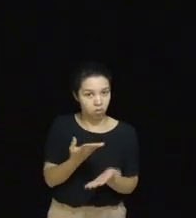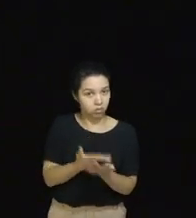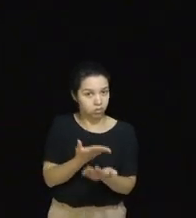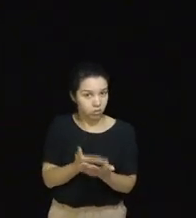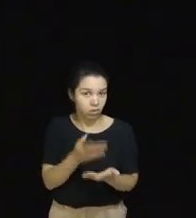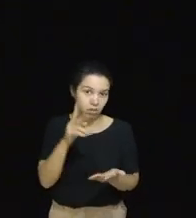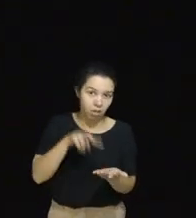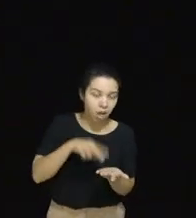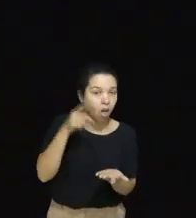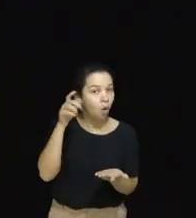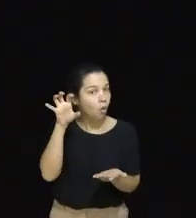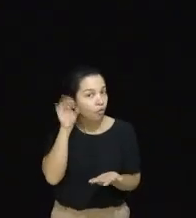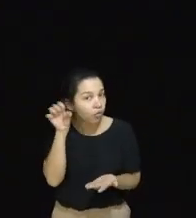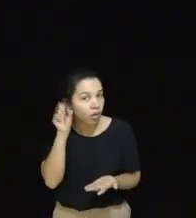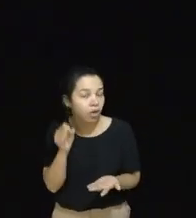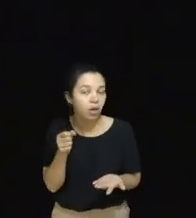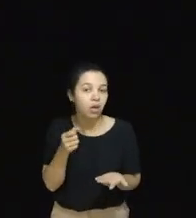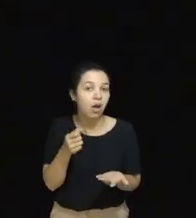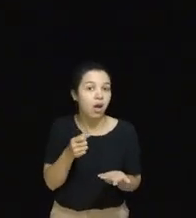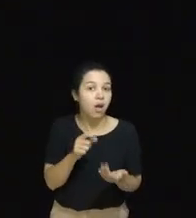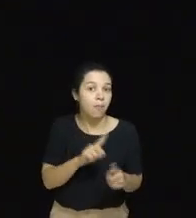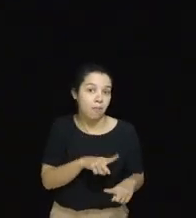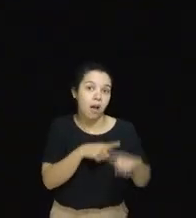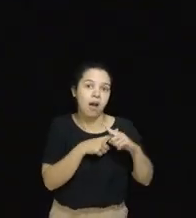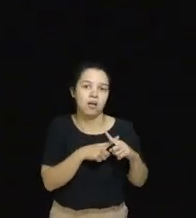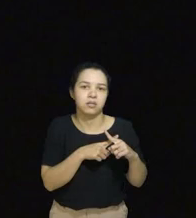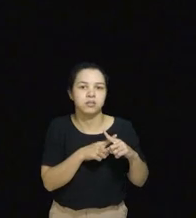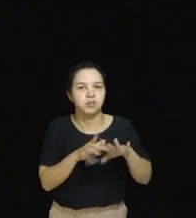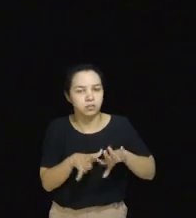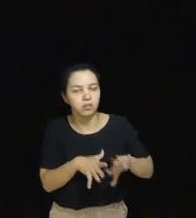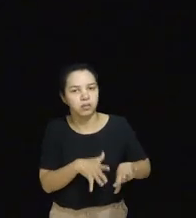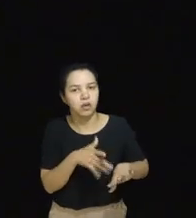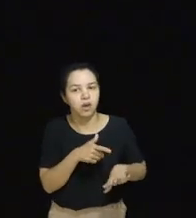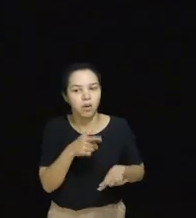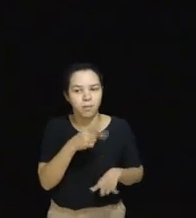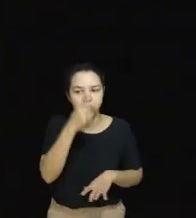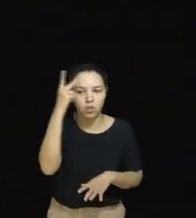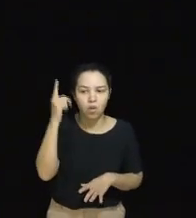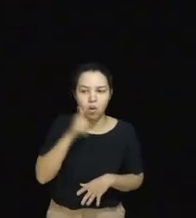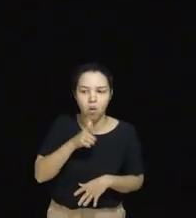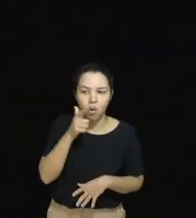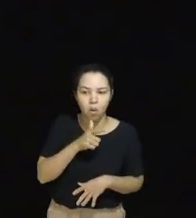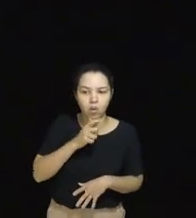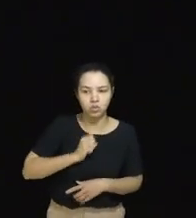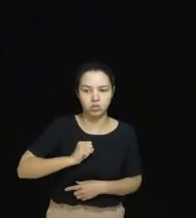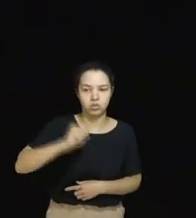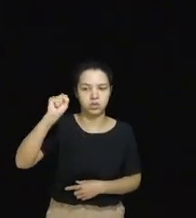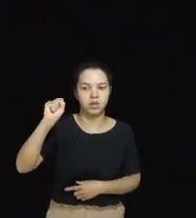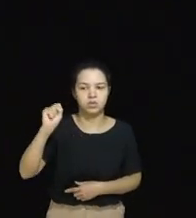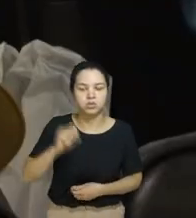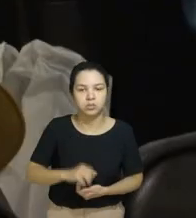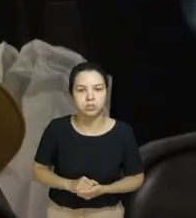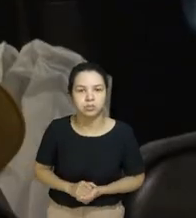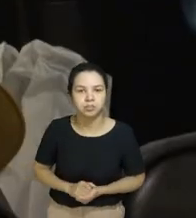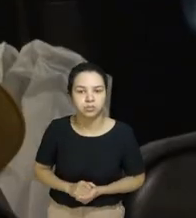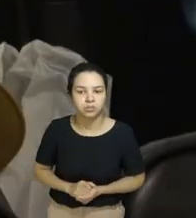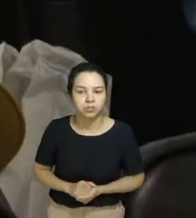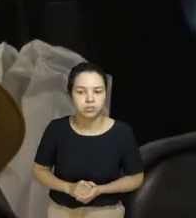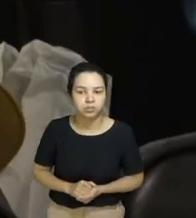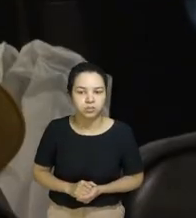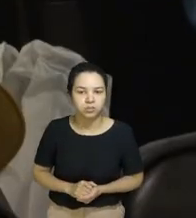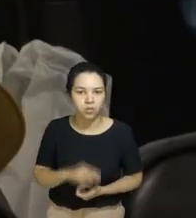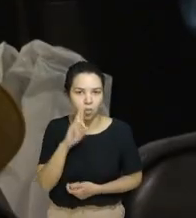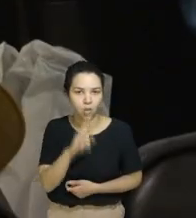me ouvindo, né? Então, assim, apesar disso, as pessoas conseguem ter sucesso, digamos assim. Vale. Consegui te